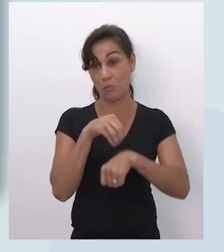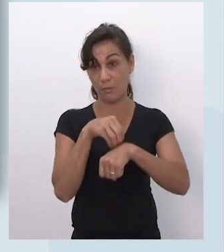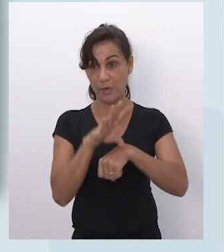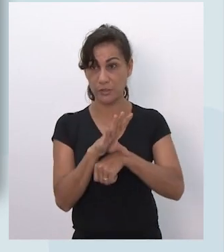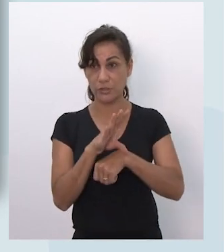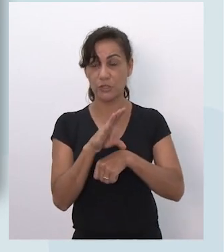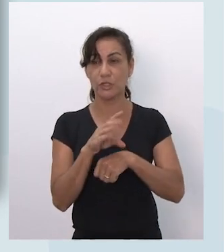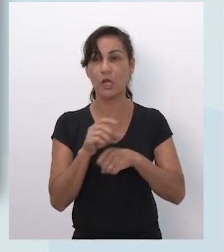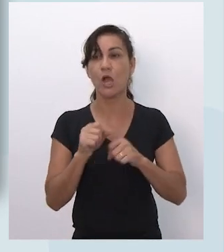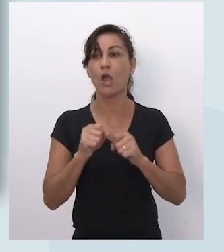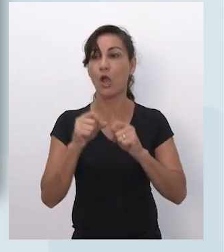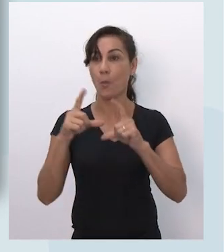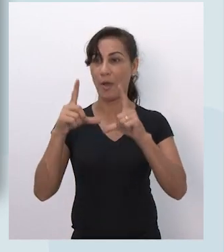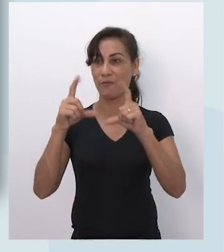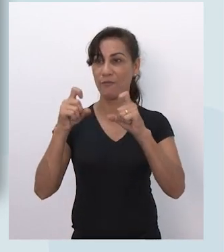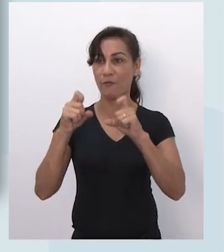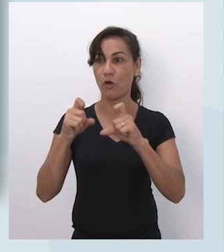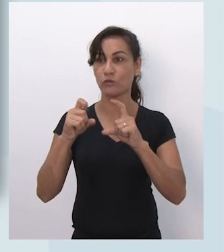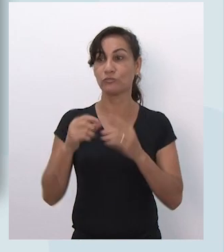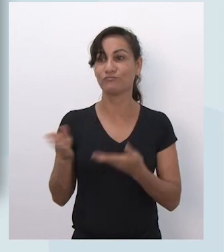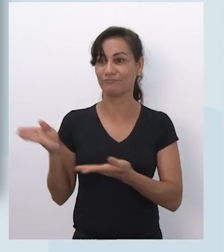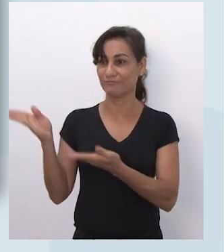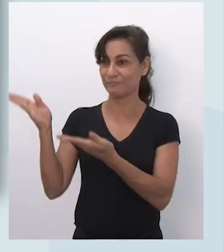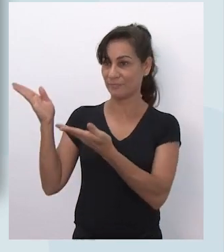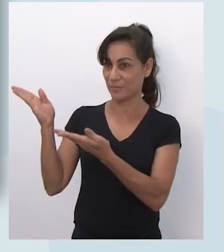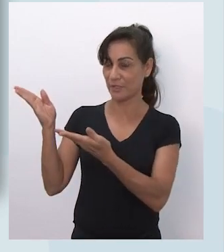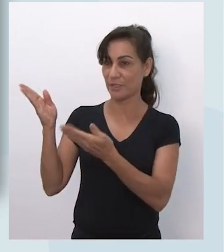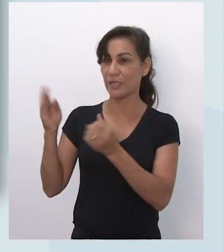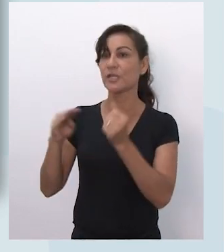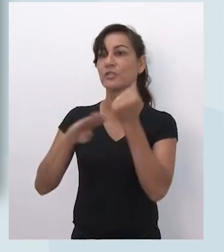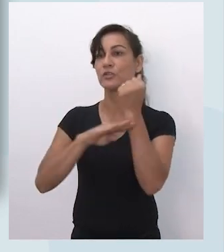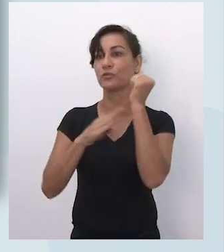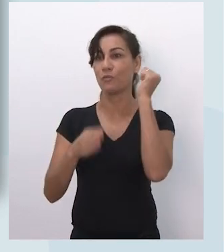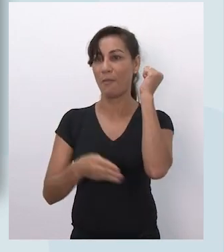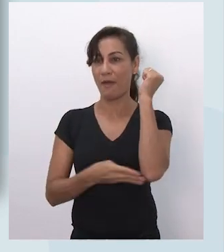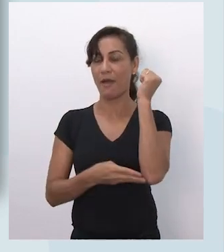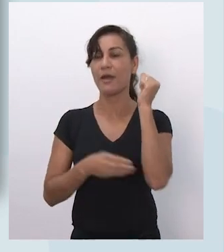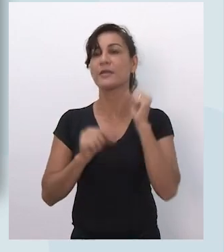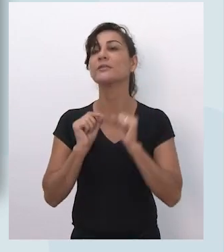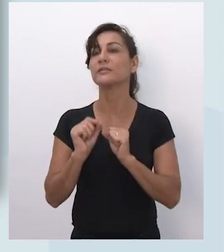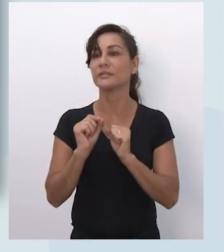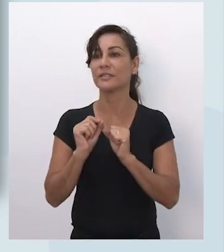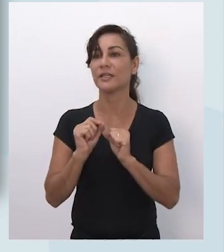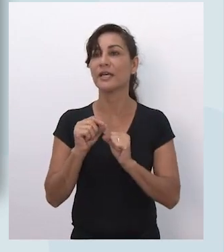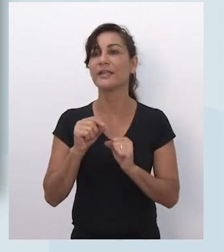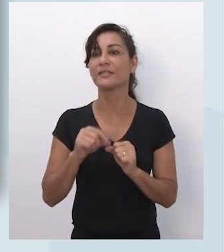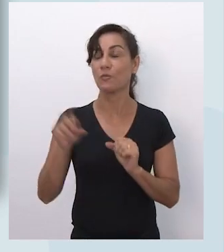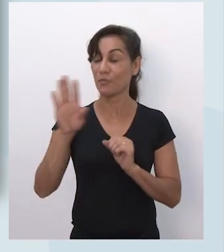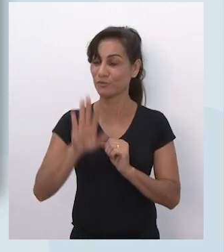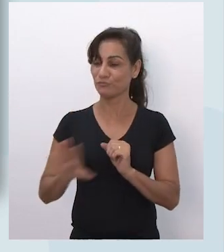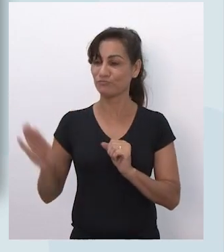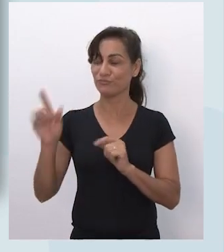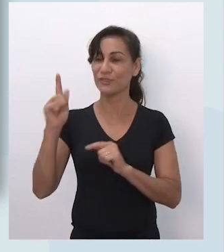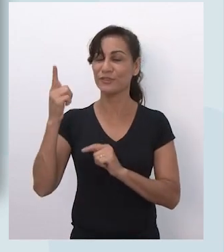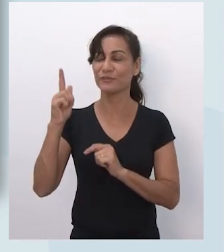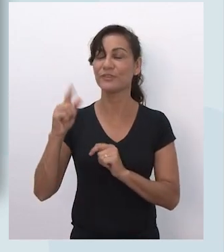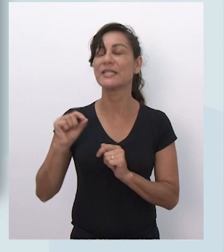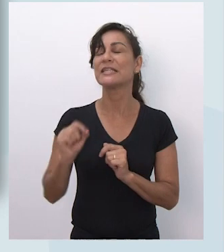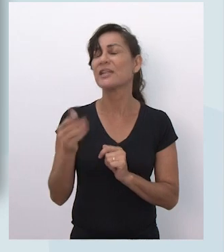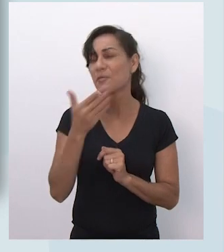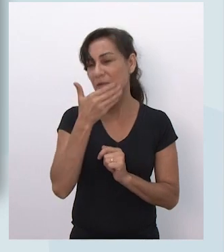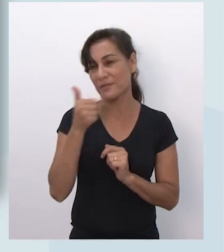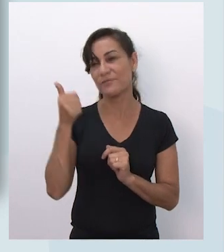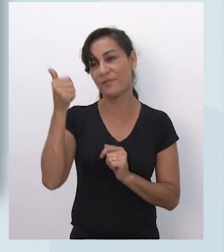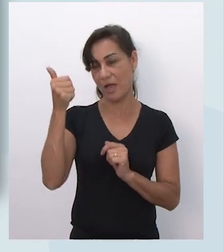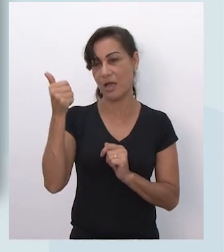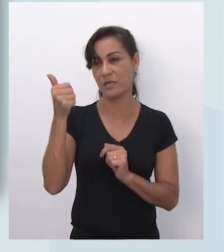aí de Dubai, que talvez... Óbvio que em todos os lugares que nós estamos é um espaço geográfico, mas seja mais fácil para o